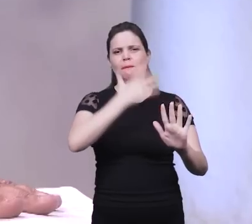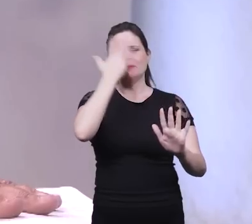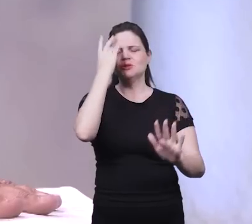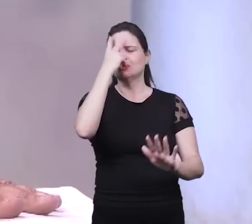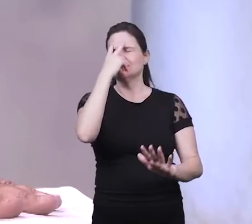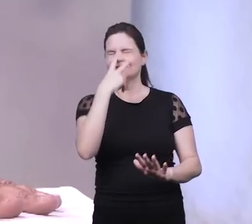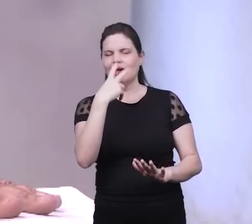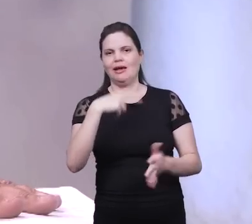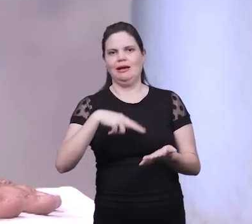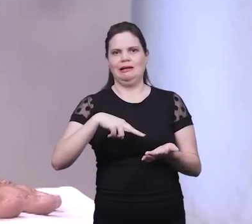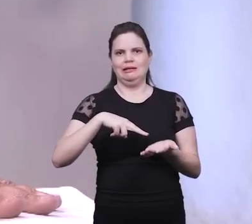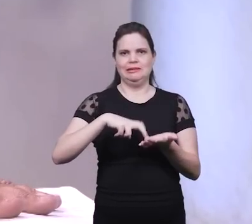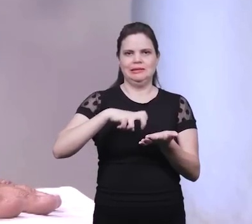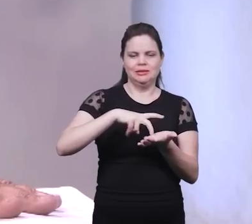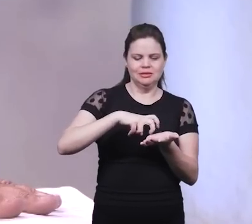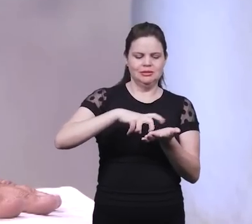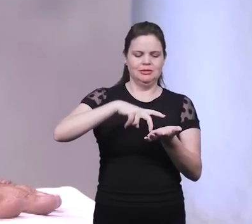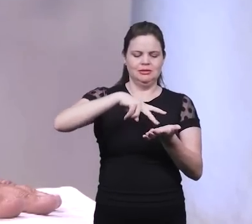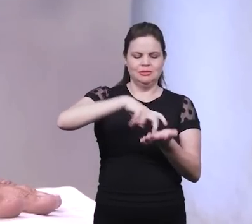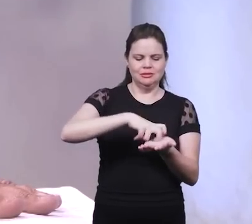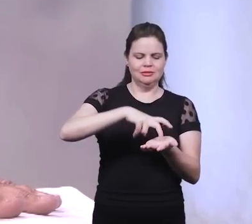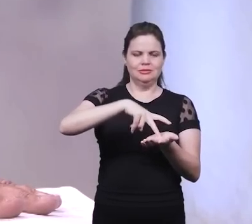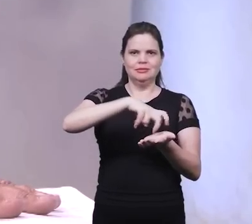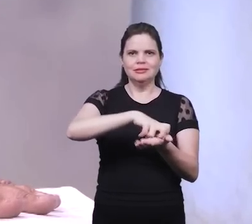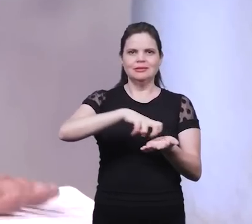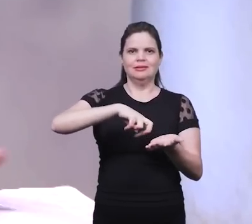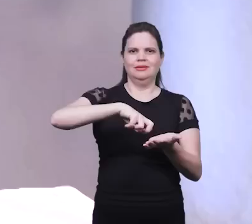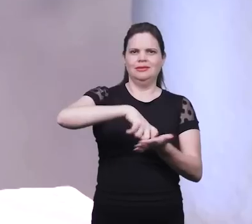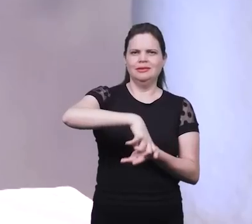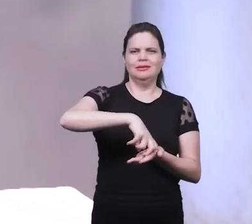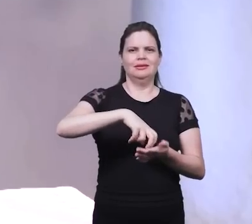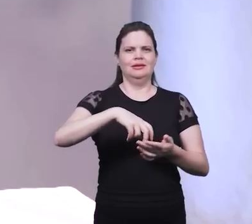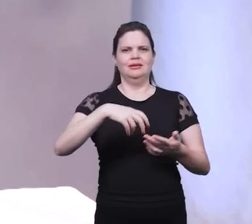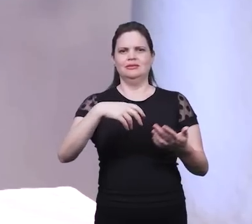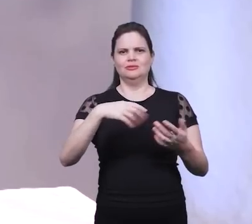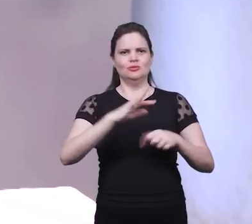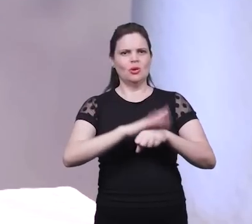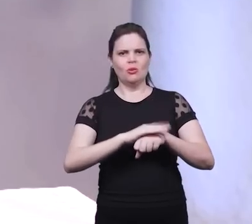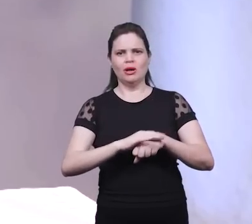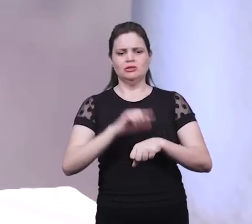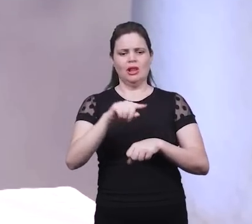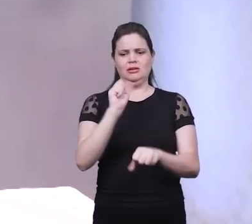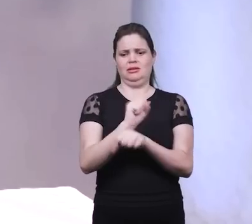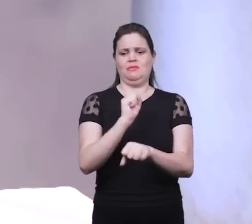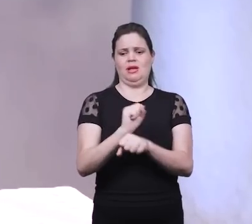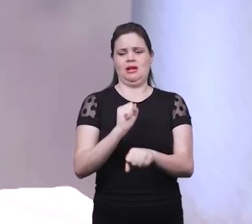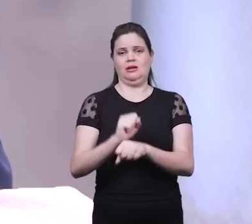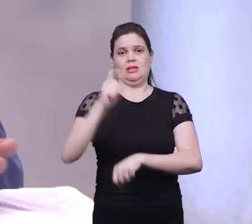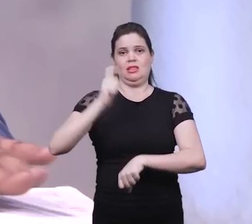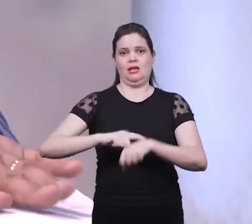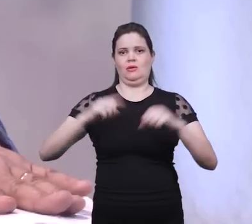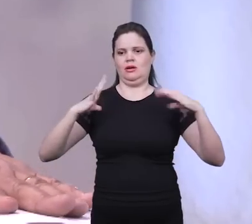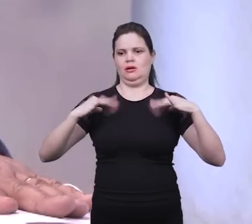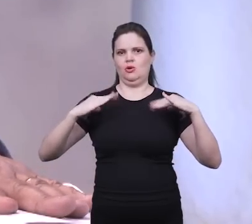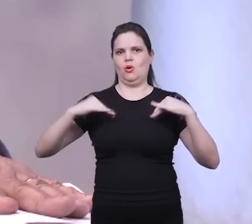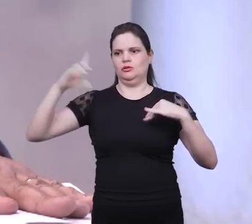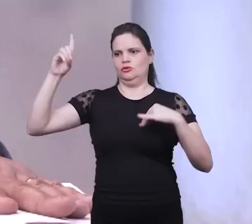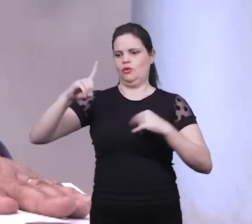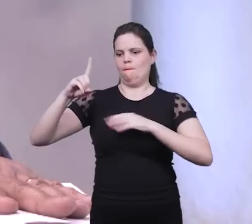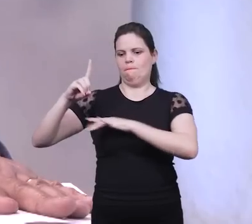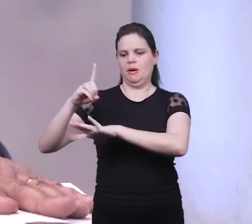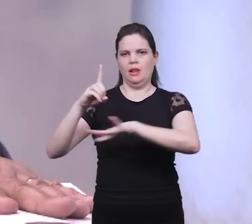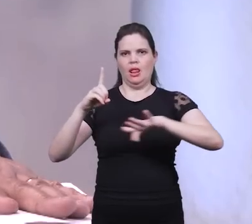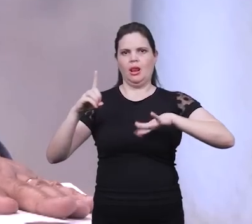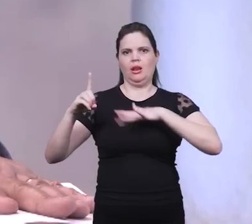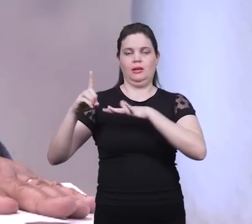águas. Esse movimento das águas, esperando muitas vezes uma solução para seu problema, porque aqui, alguns